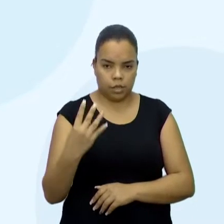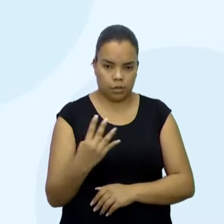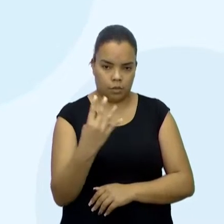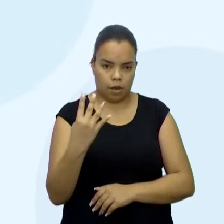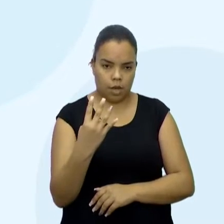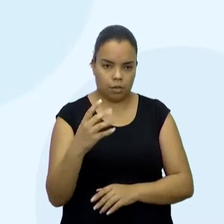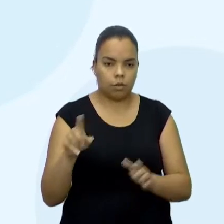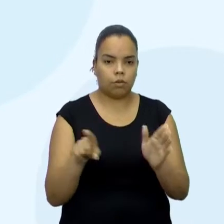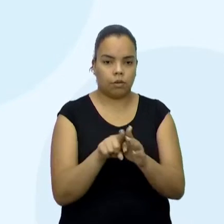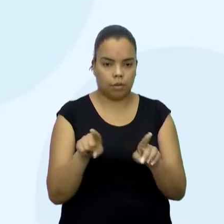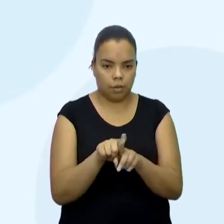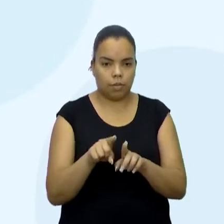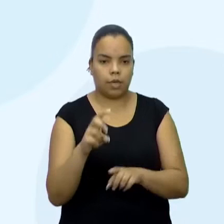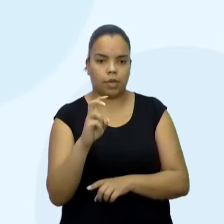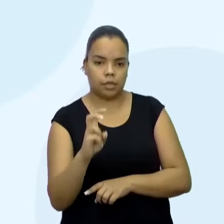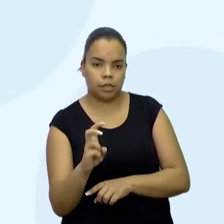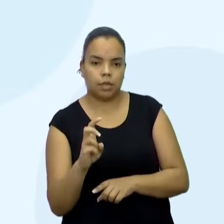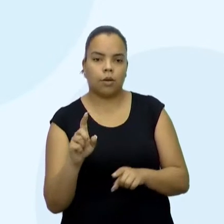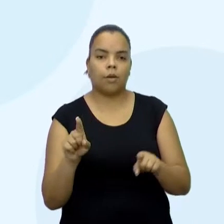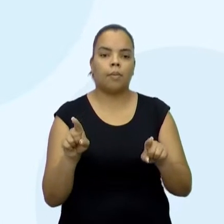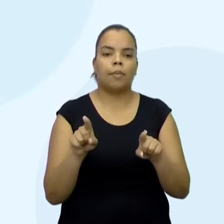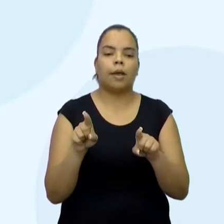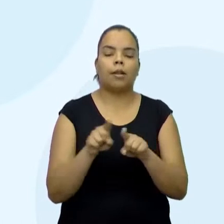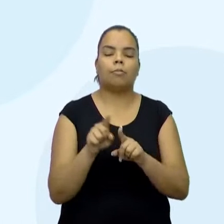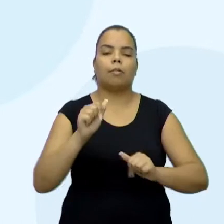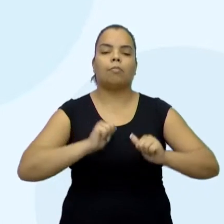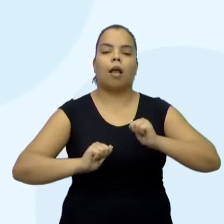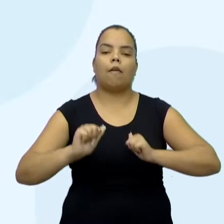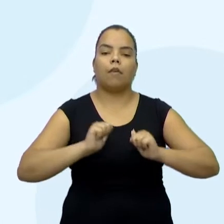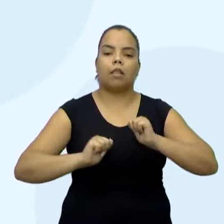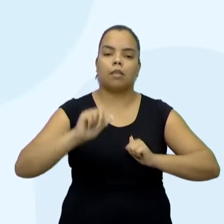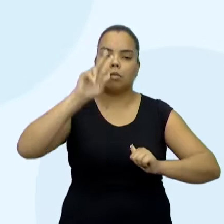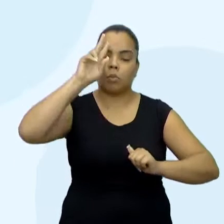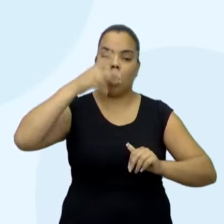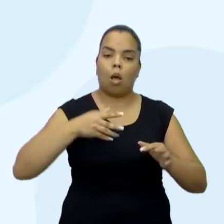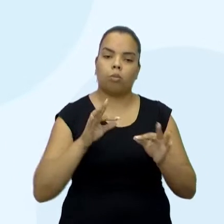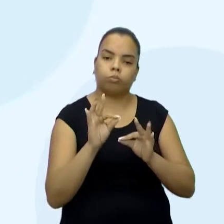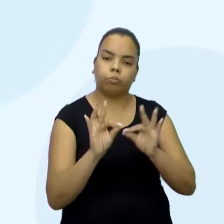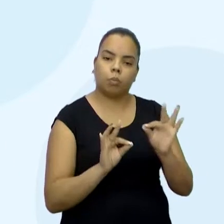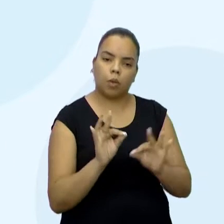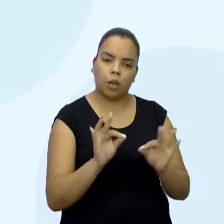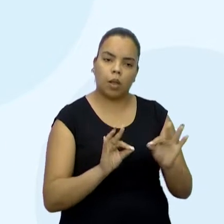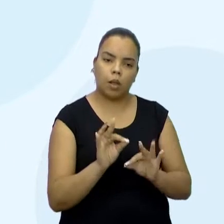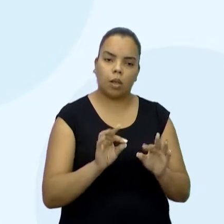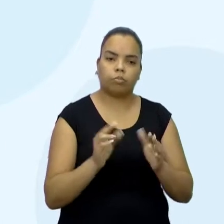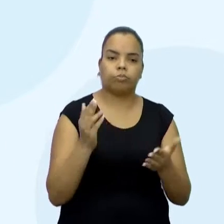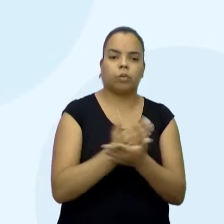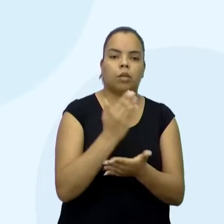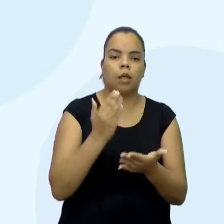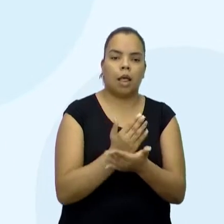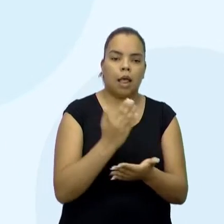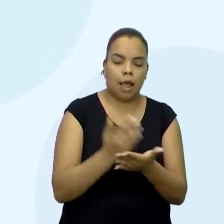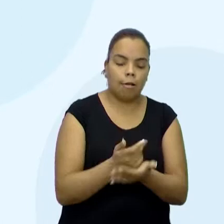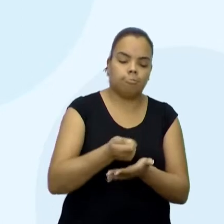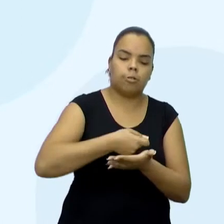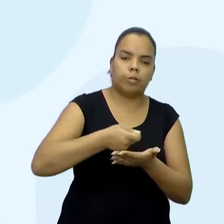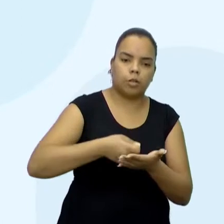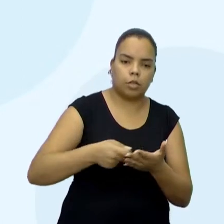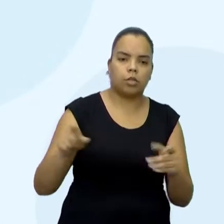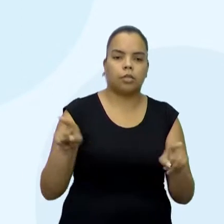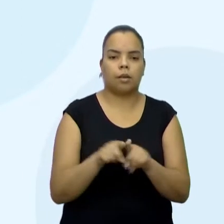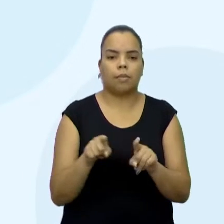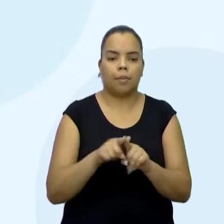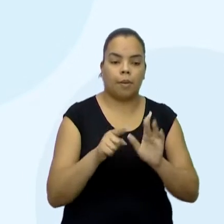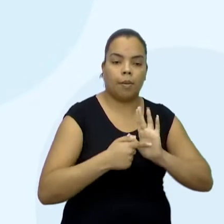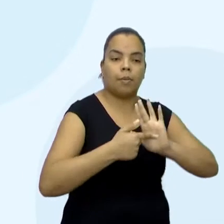3, 4 e 5 para uma autoavaliação e organização de materiais, registros para uma